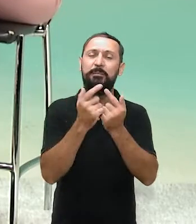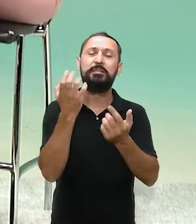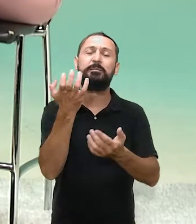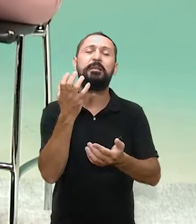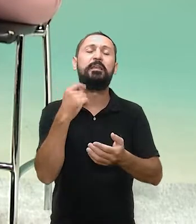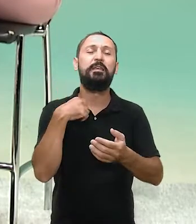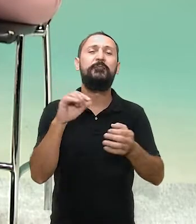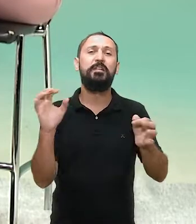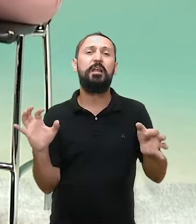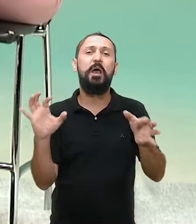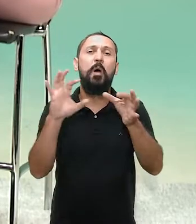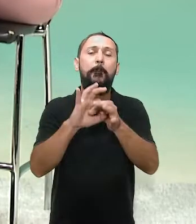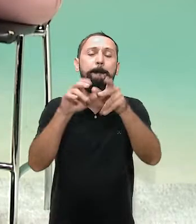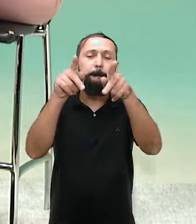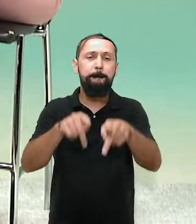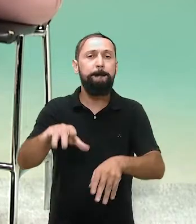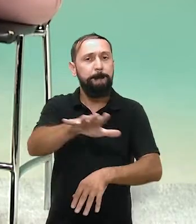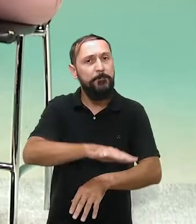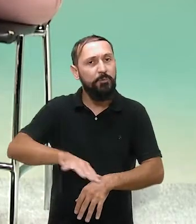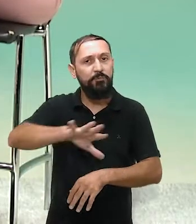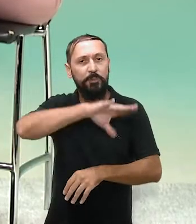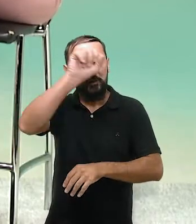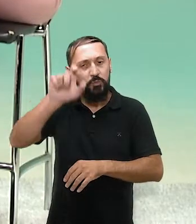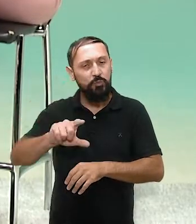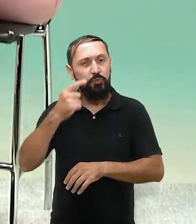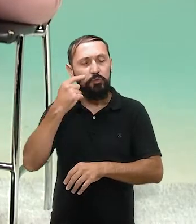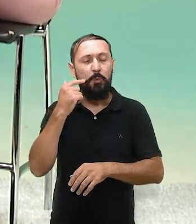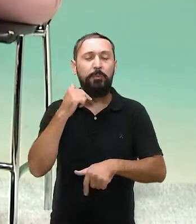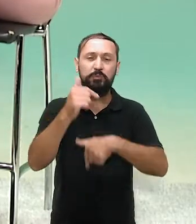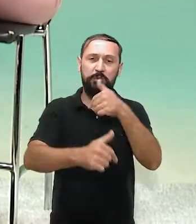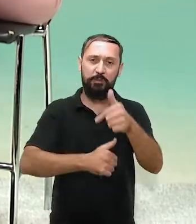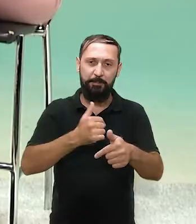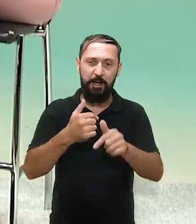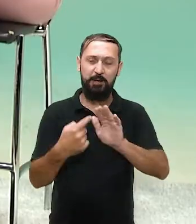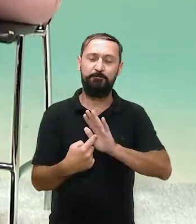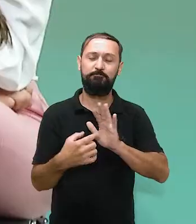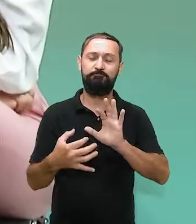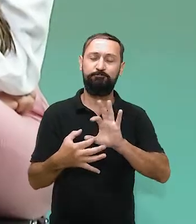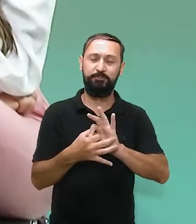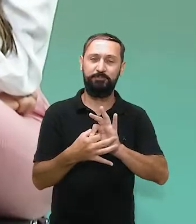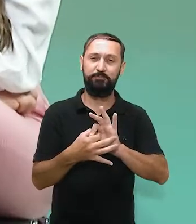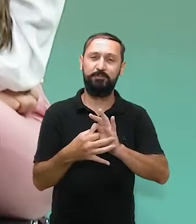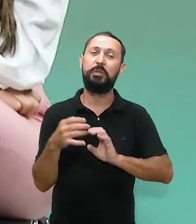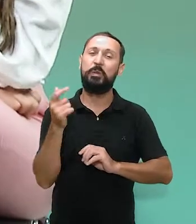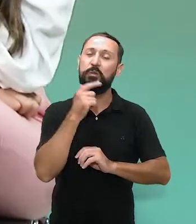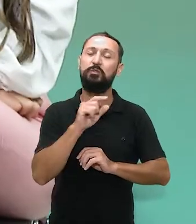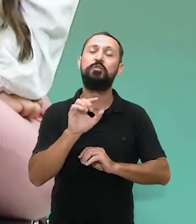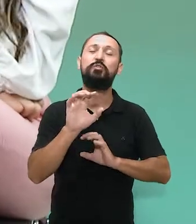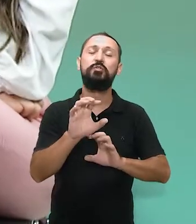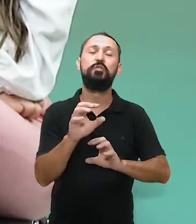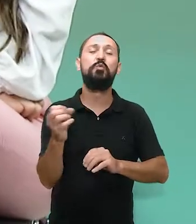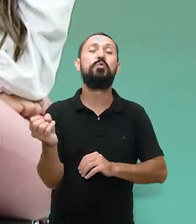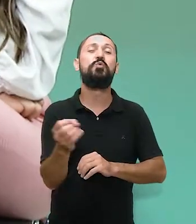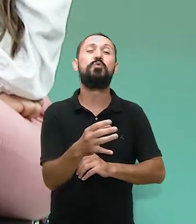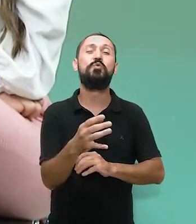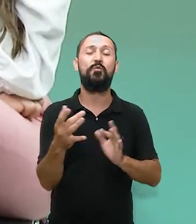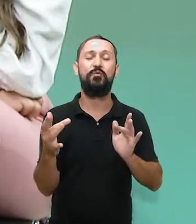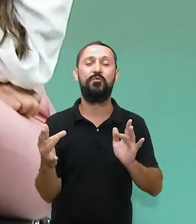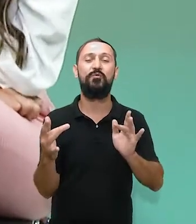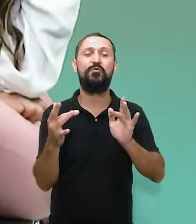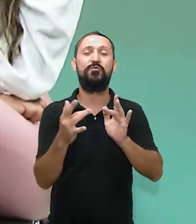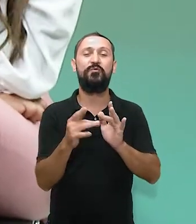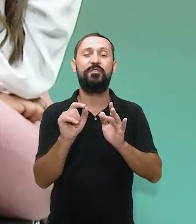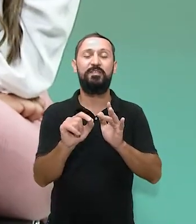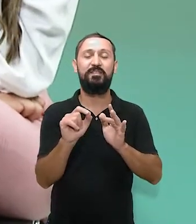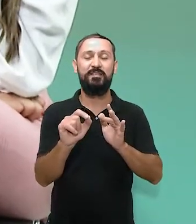sempre buscou integrar a população sul-mato-grossense às suas atividades. E nós encontramos uma forma super atual e objetiva de fazermos isso